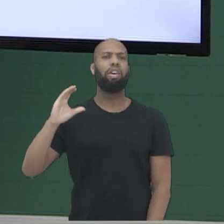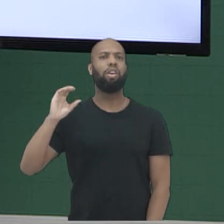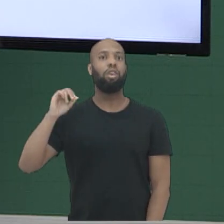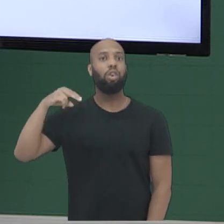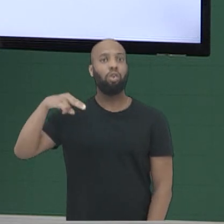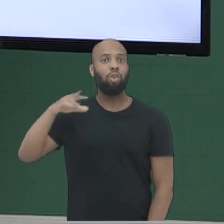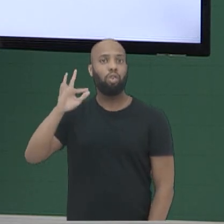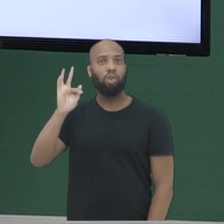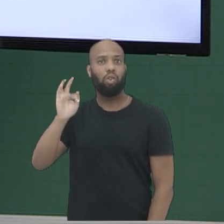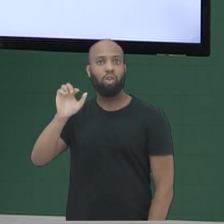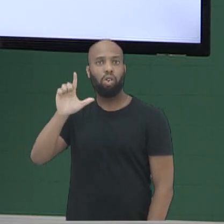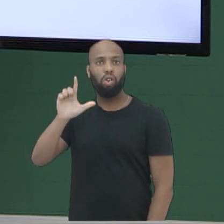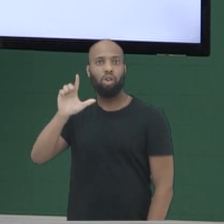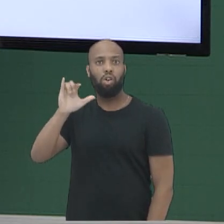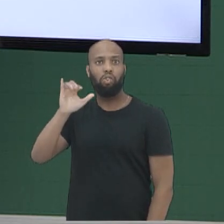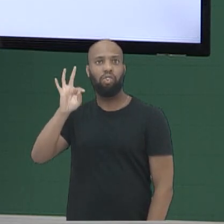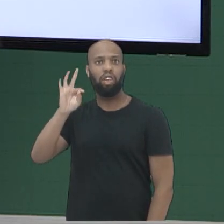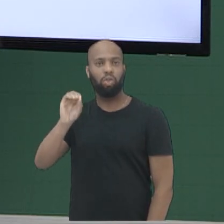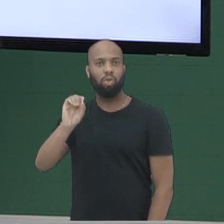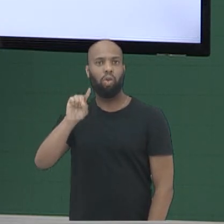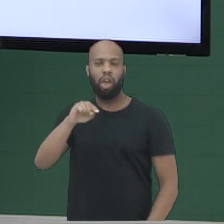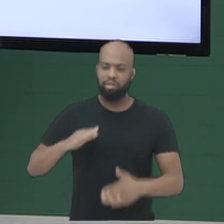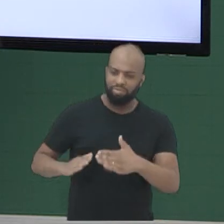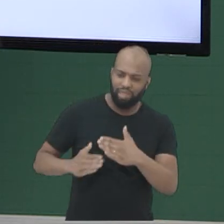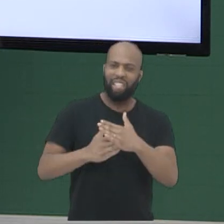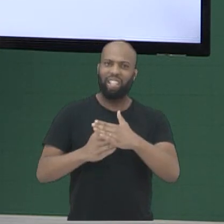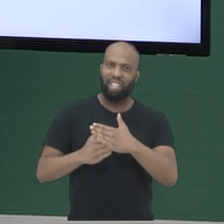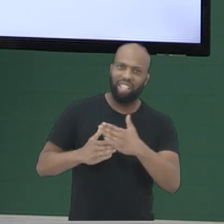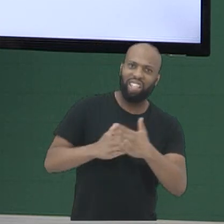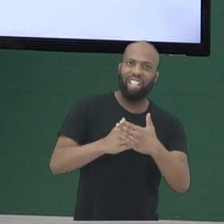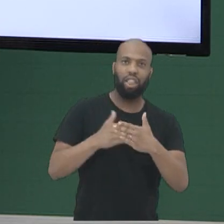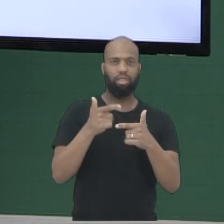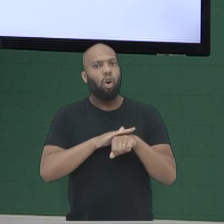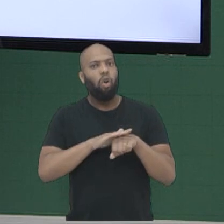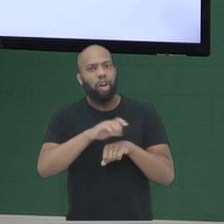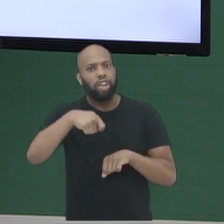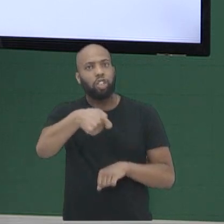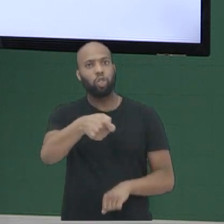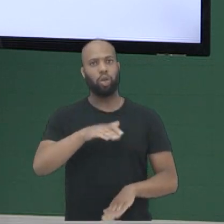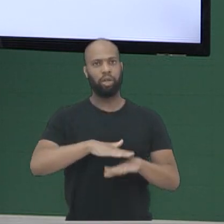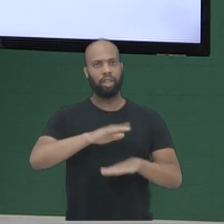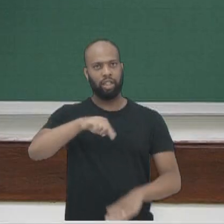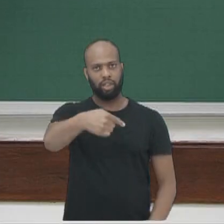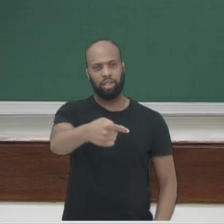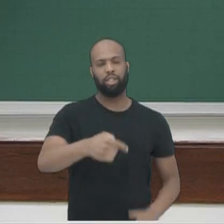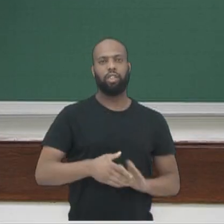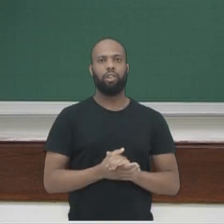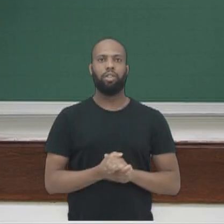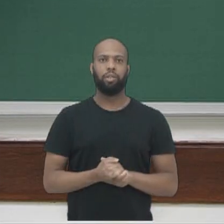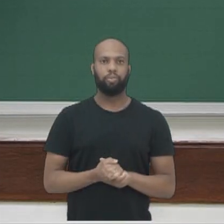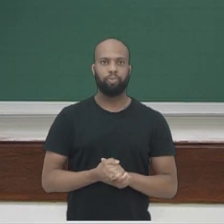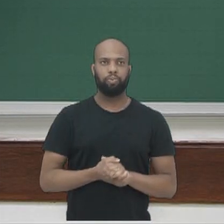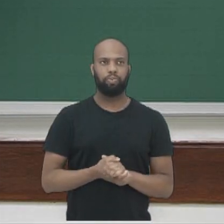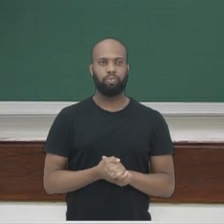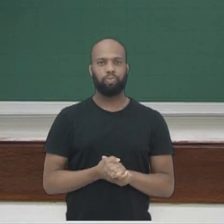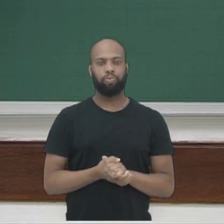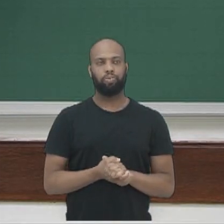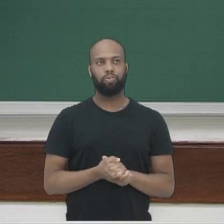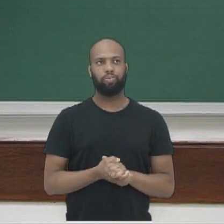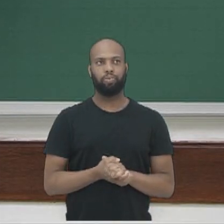clara. O conflito é a ideia de um obstáculo, um problema. Para começar nossa aula, eu vou ler um texto para vocês, que